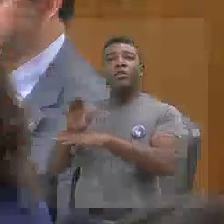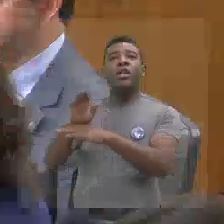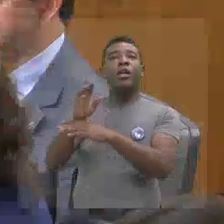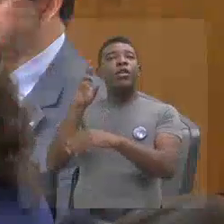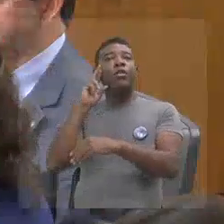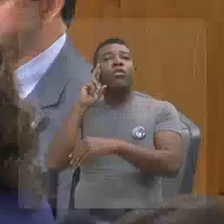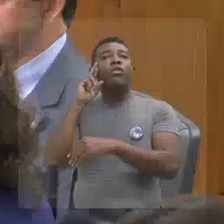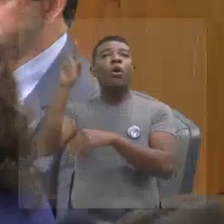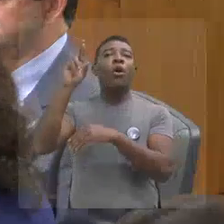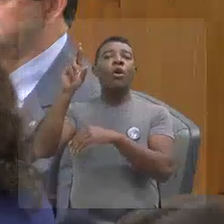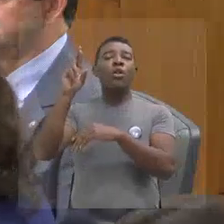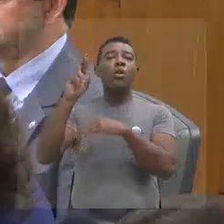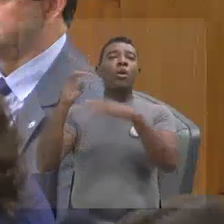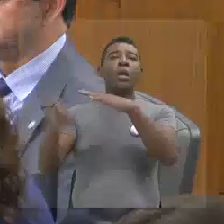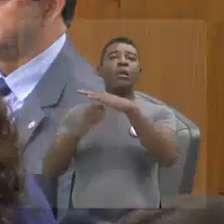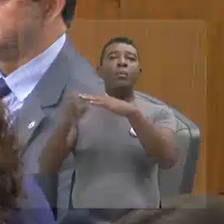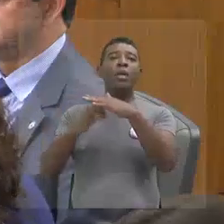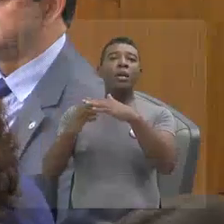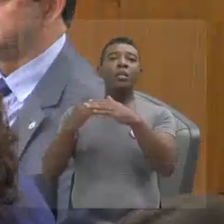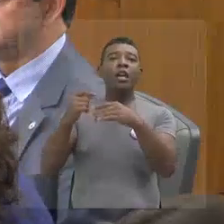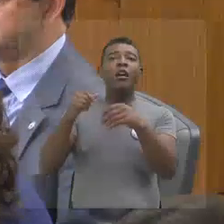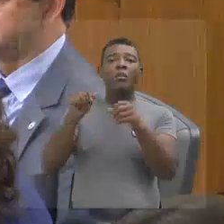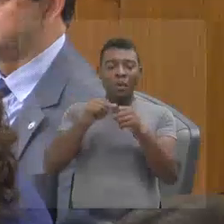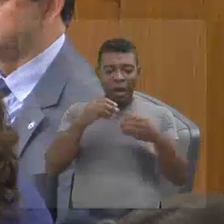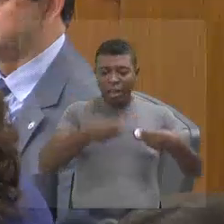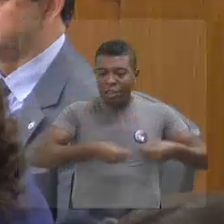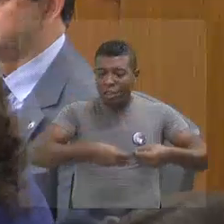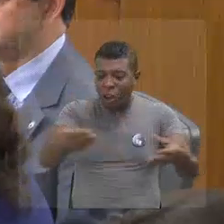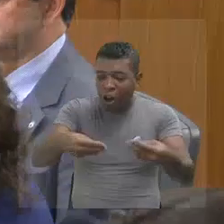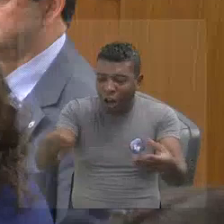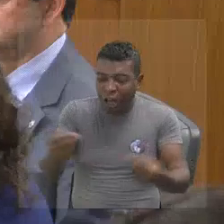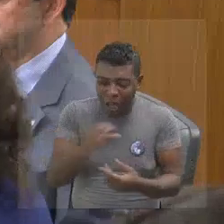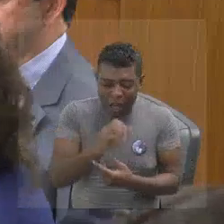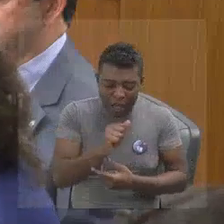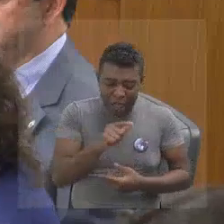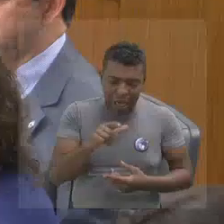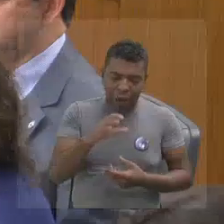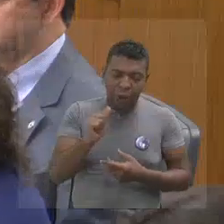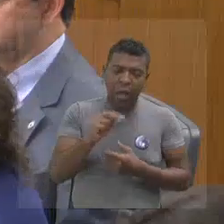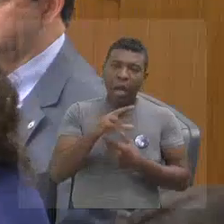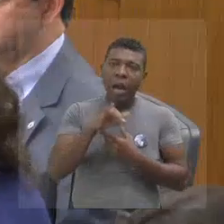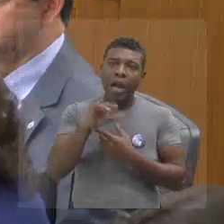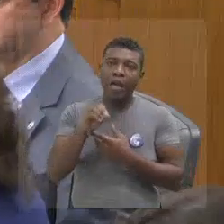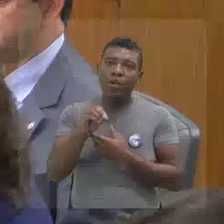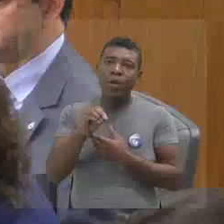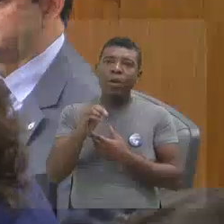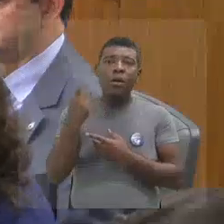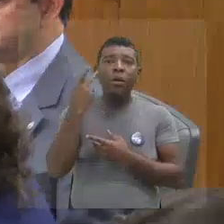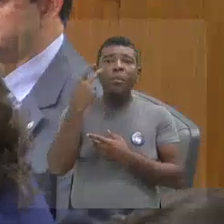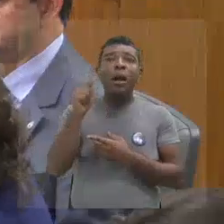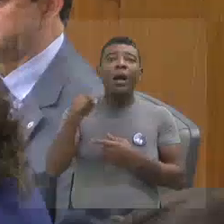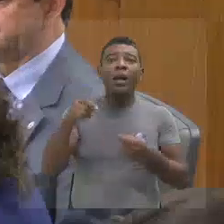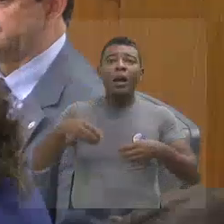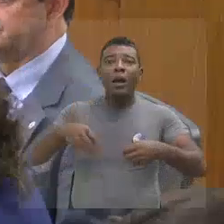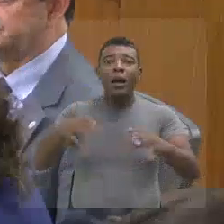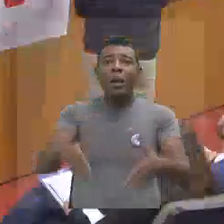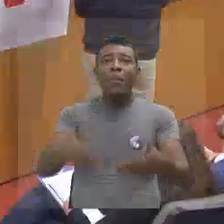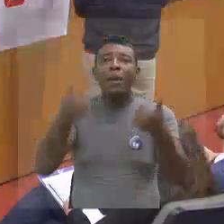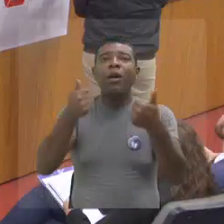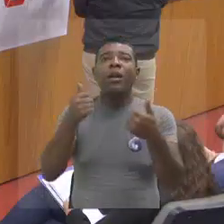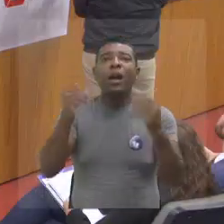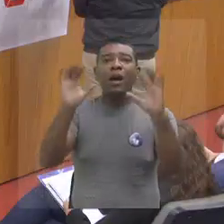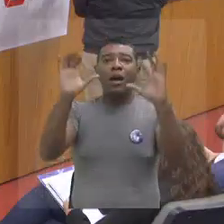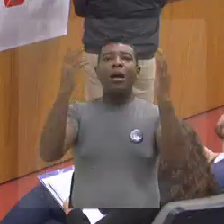das empresas para jogar em calcário dentro de território tradicional para poder preparar o solo para o avanço do eucalipto queria que